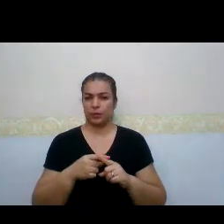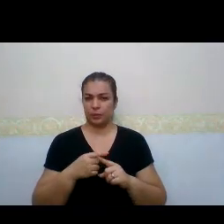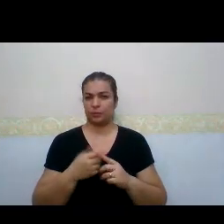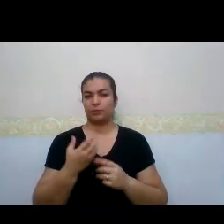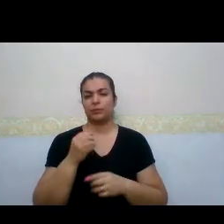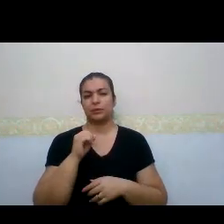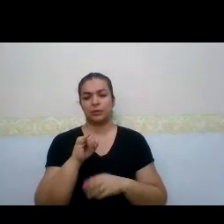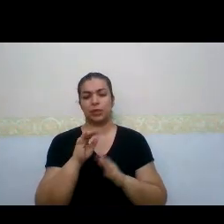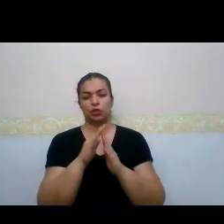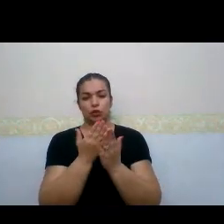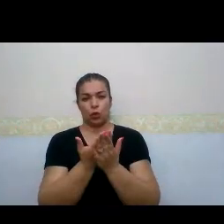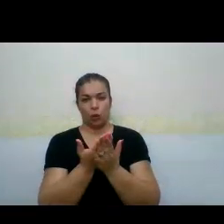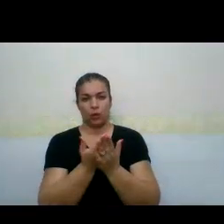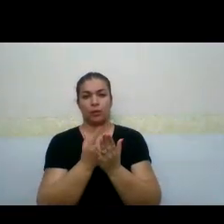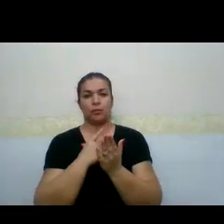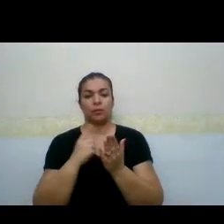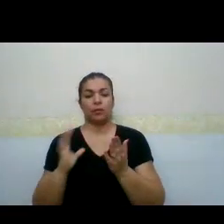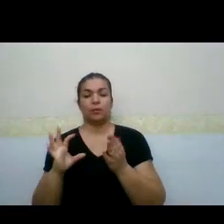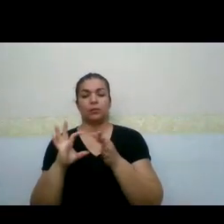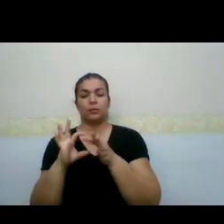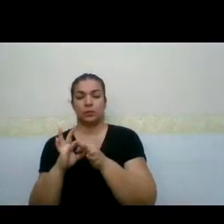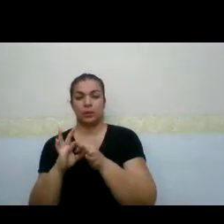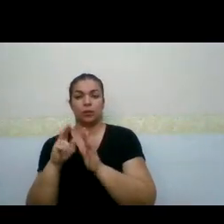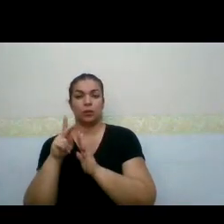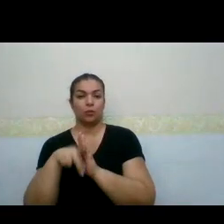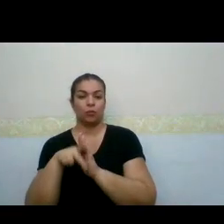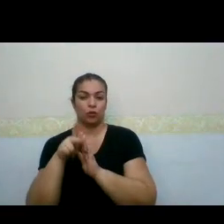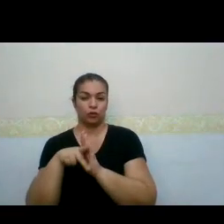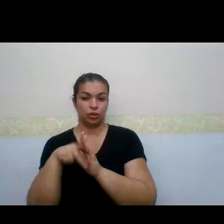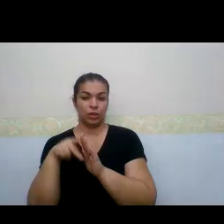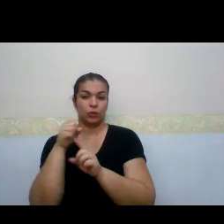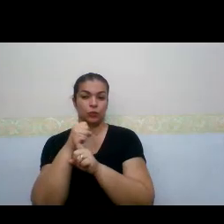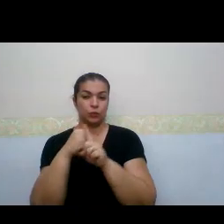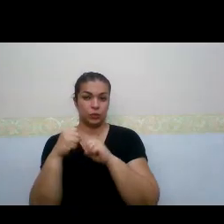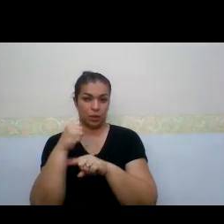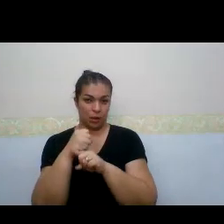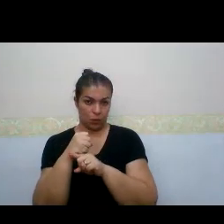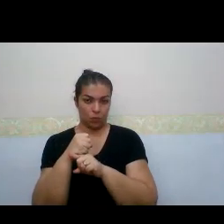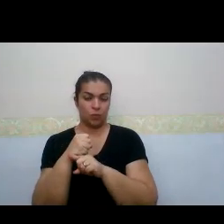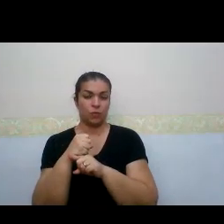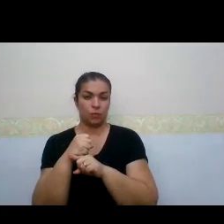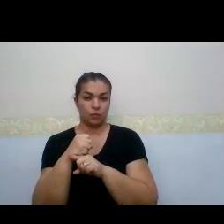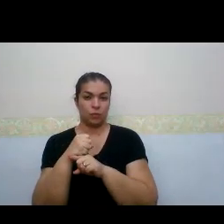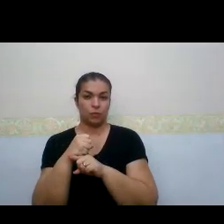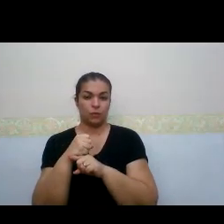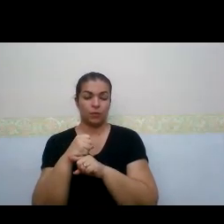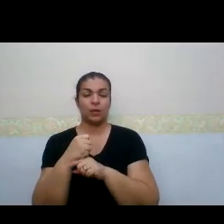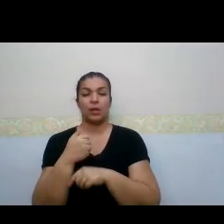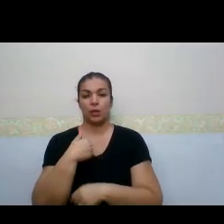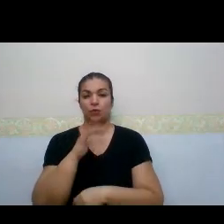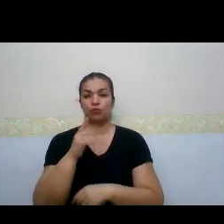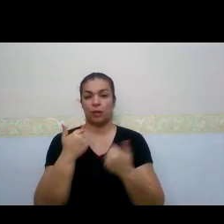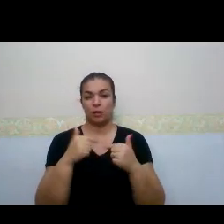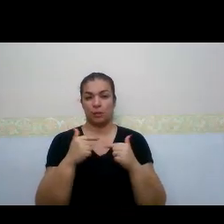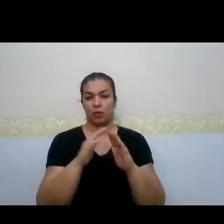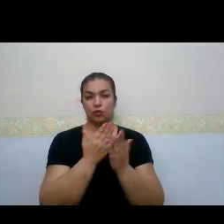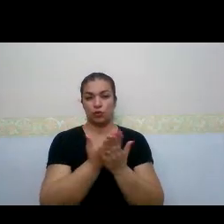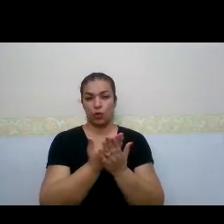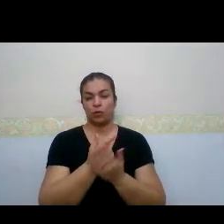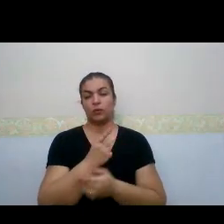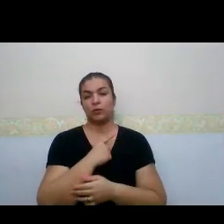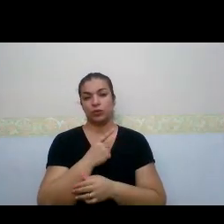tem associado um projeto social... Eu trabalhei numa escola que tinha um projeto